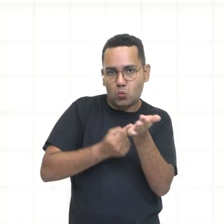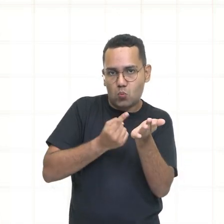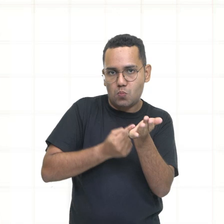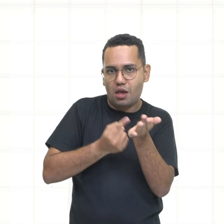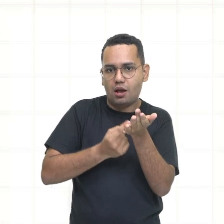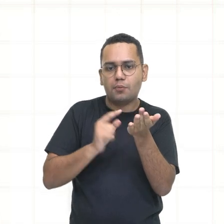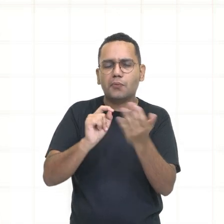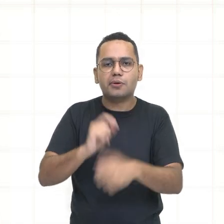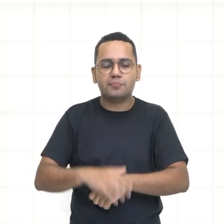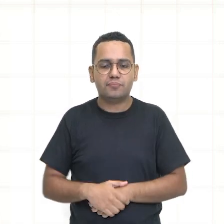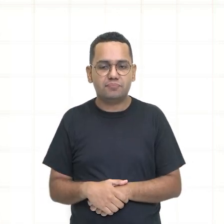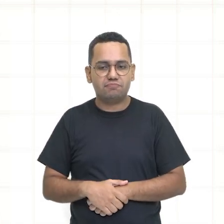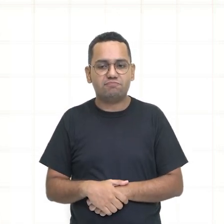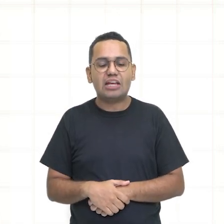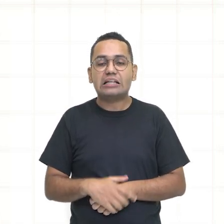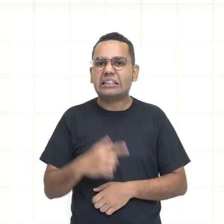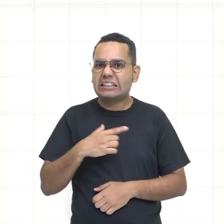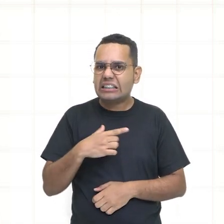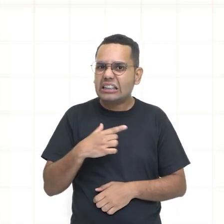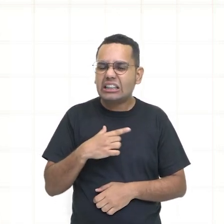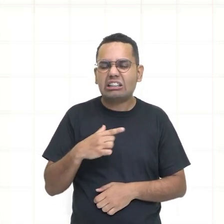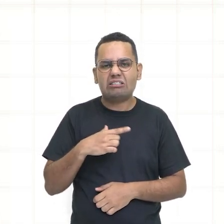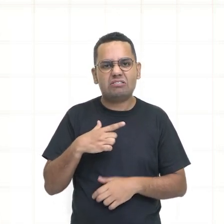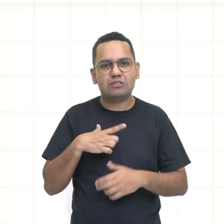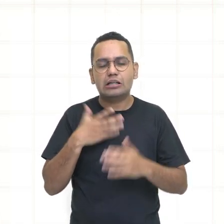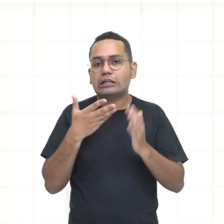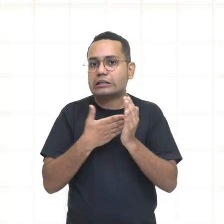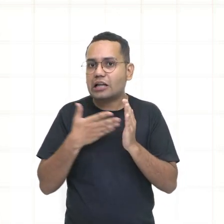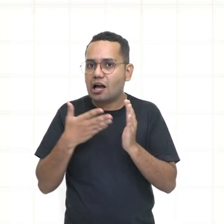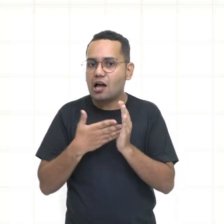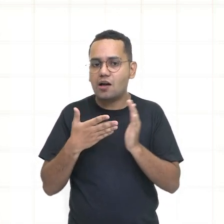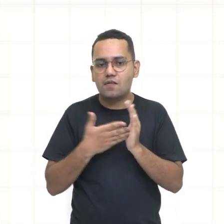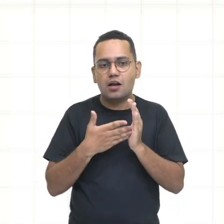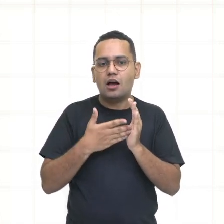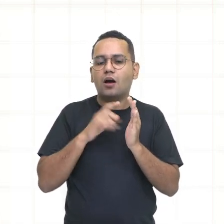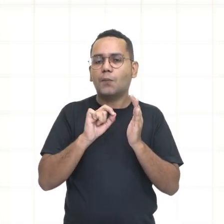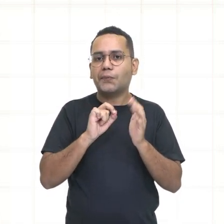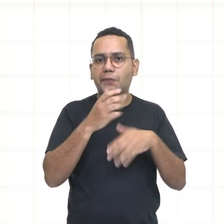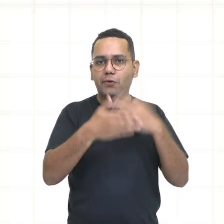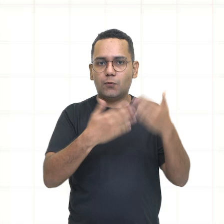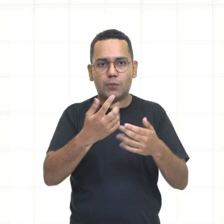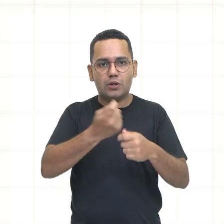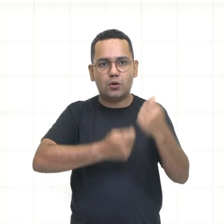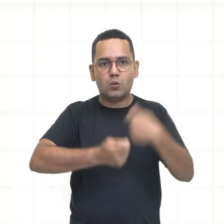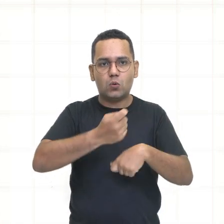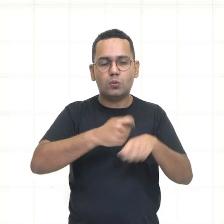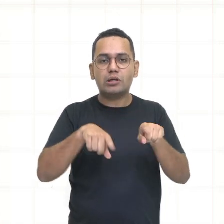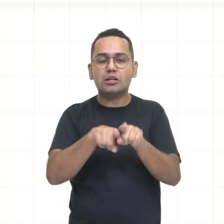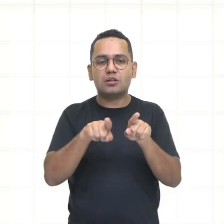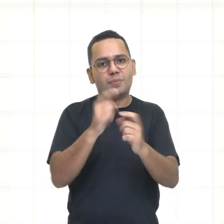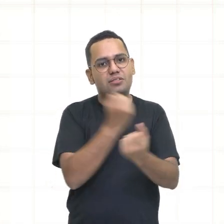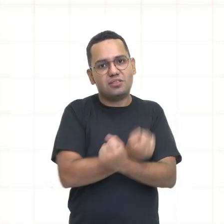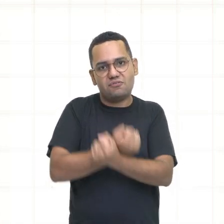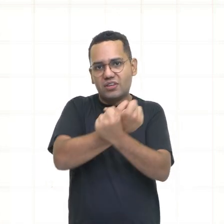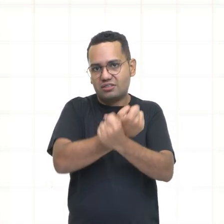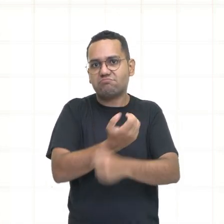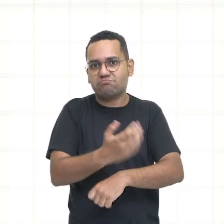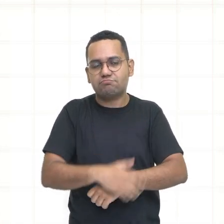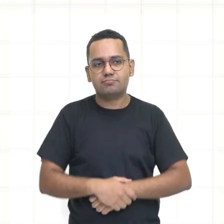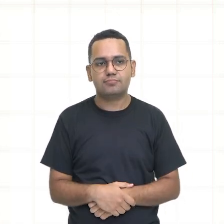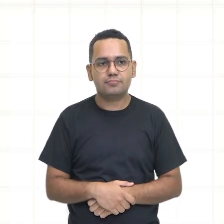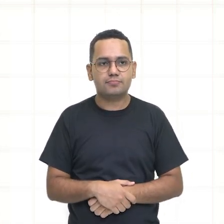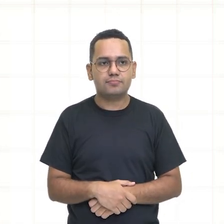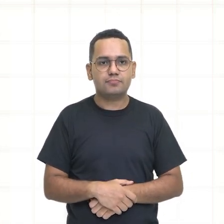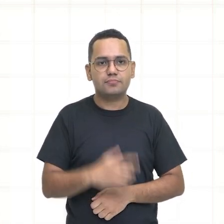numa situação delicada em relação ao seu desenvolvimento econômico e também em relação às suas defesas, sendo que o